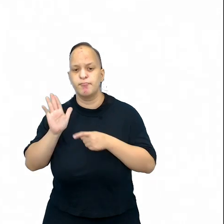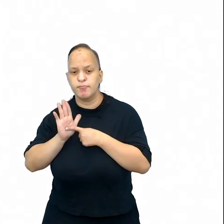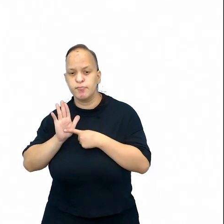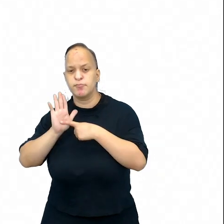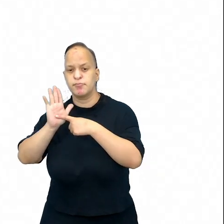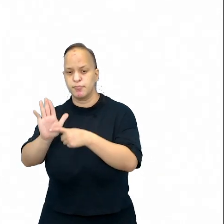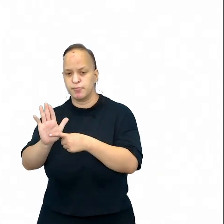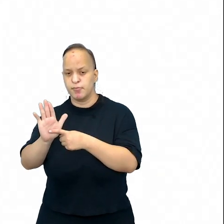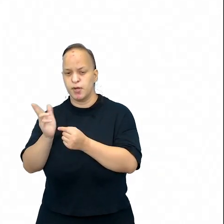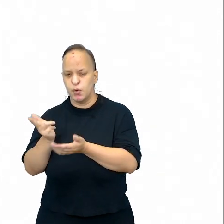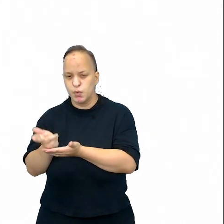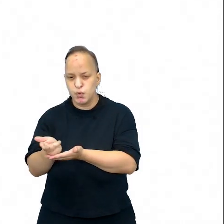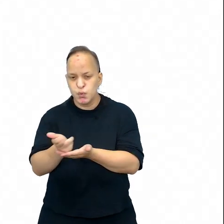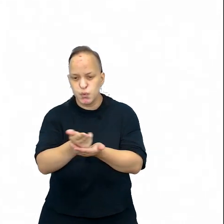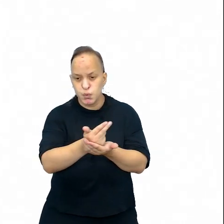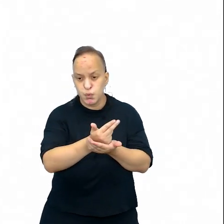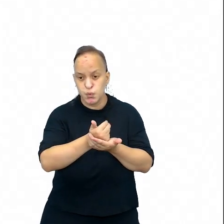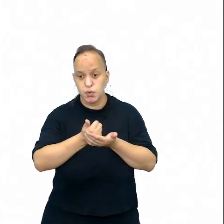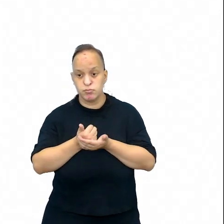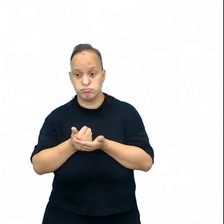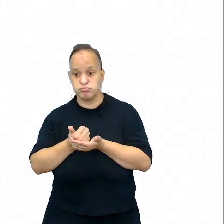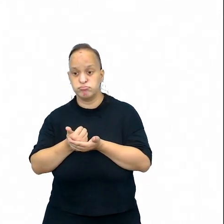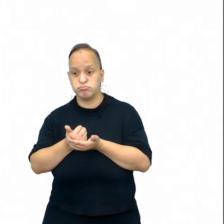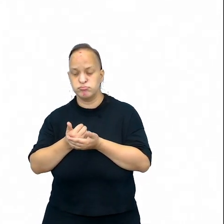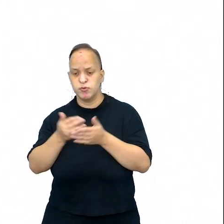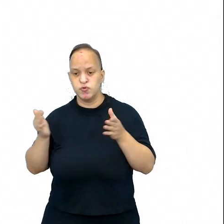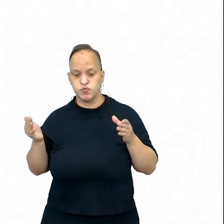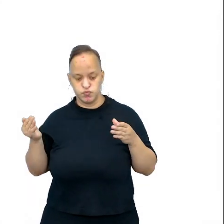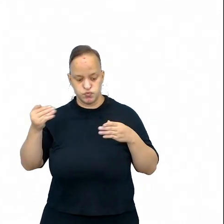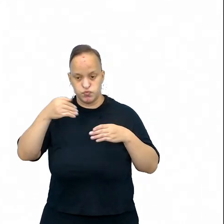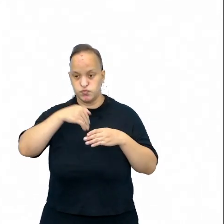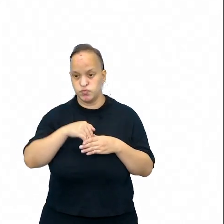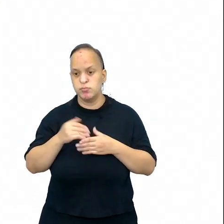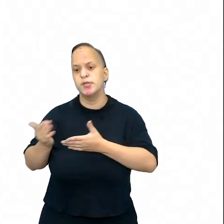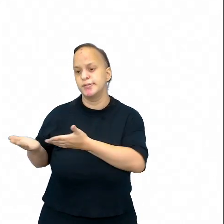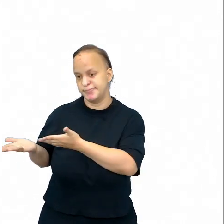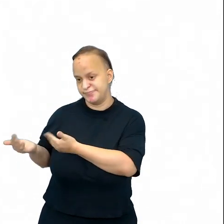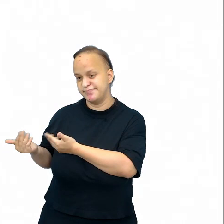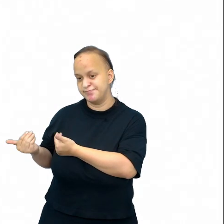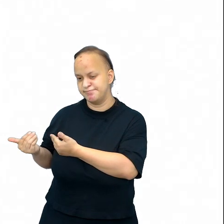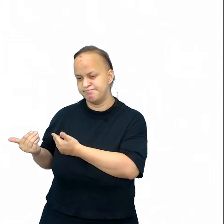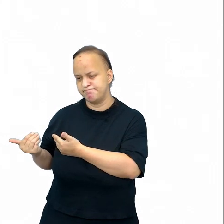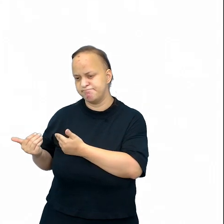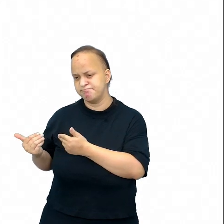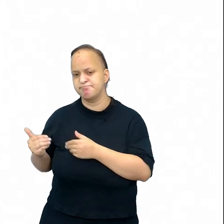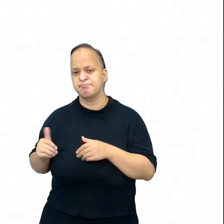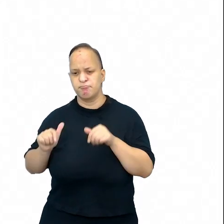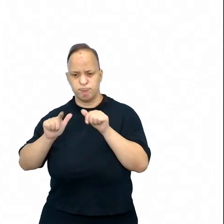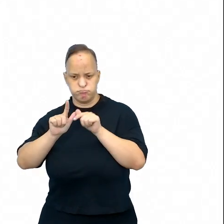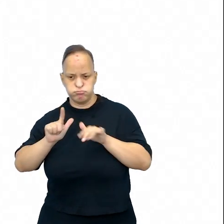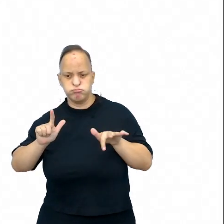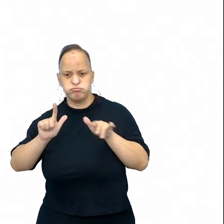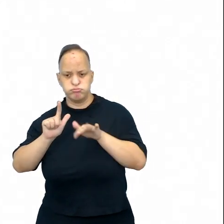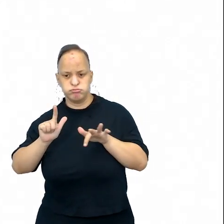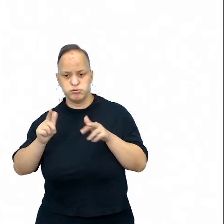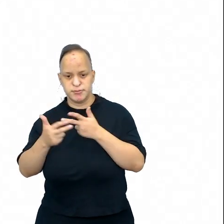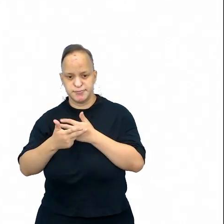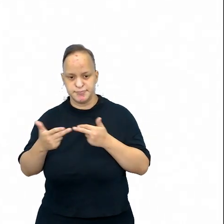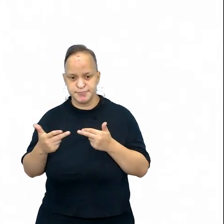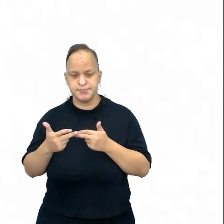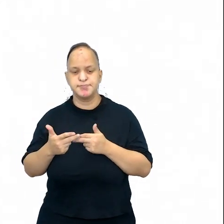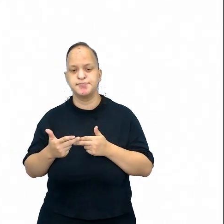essa, sempre vinculado às situações juvenis em várias mídias também. No nono ano, para